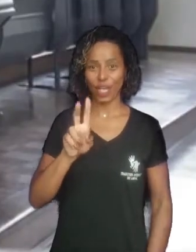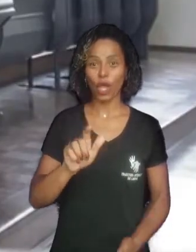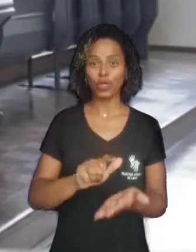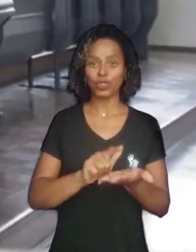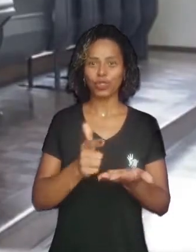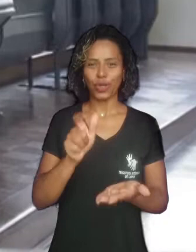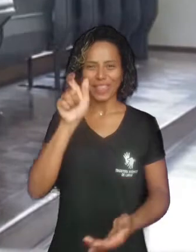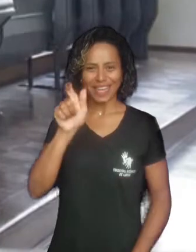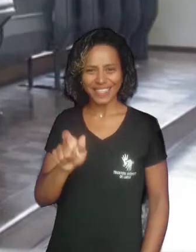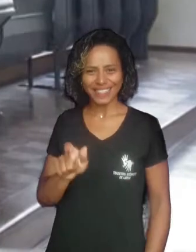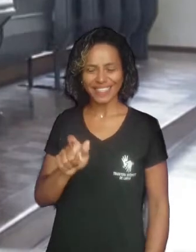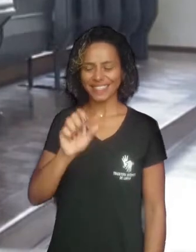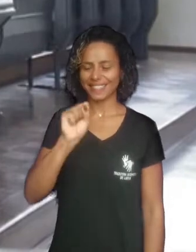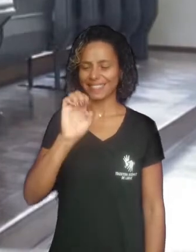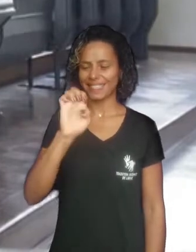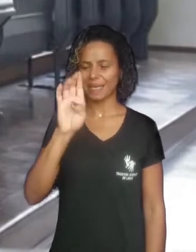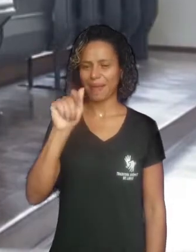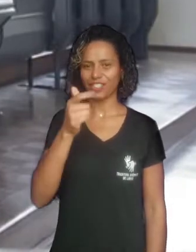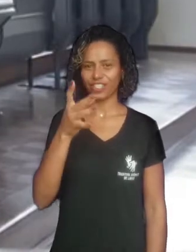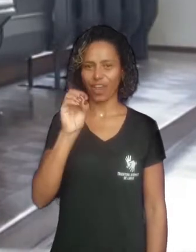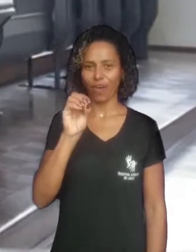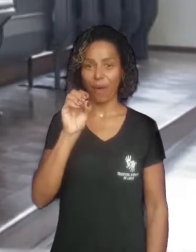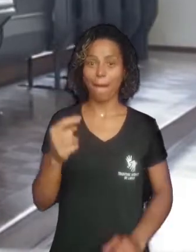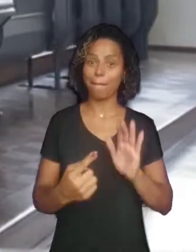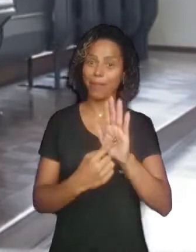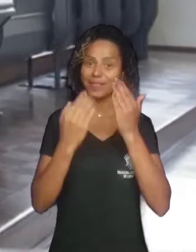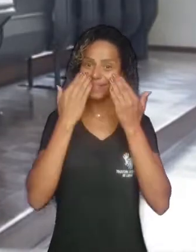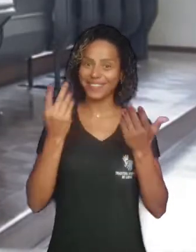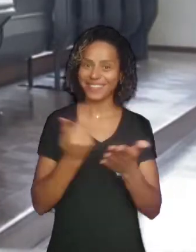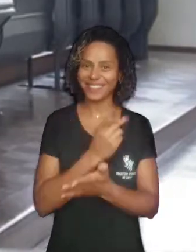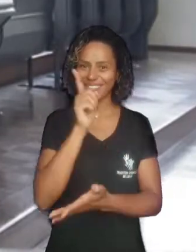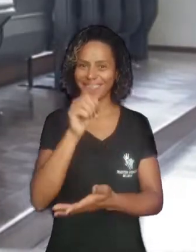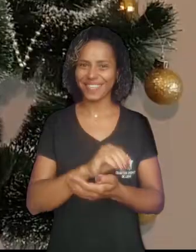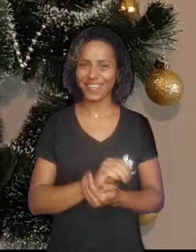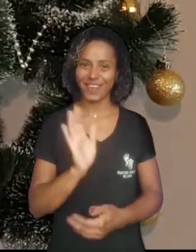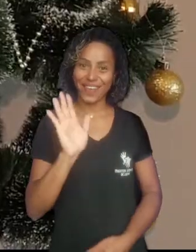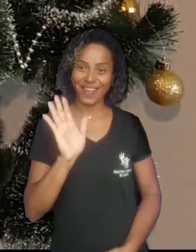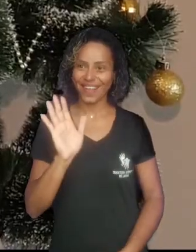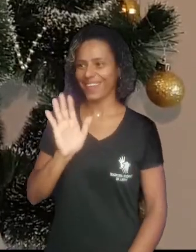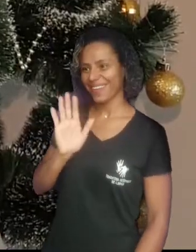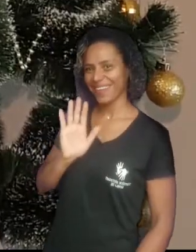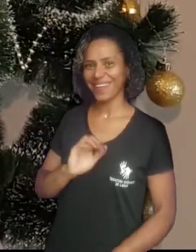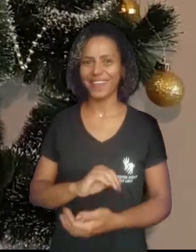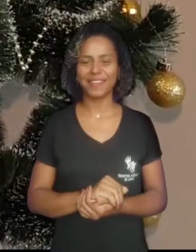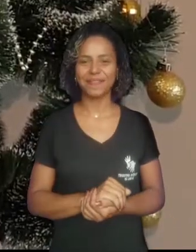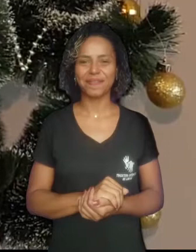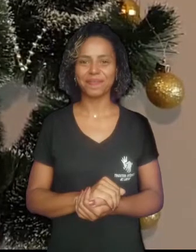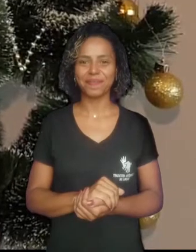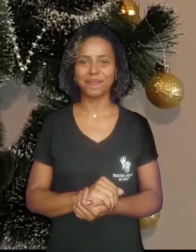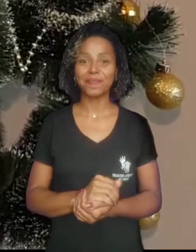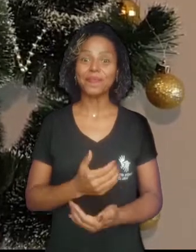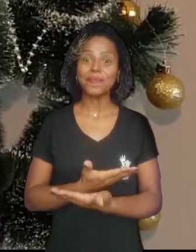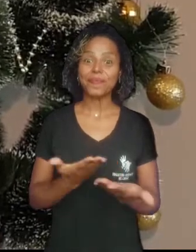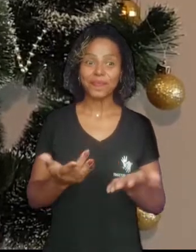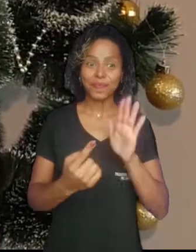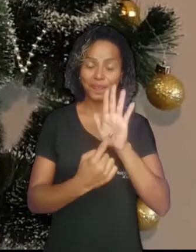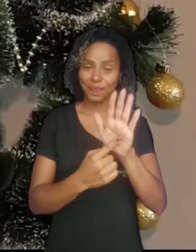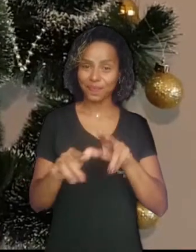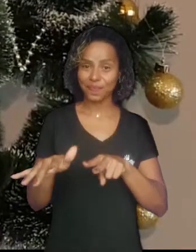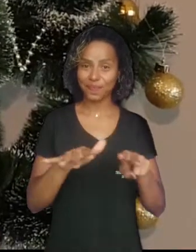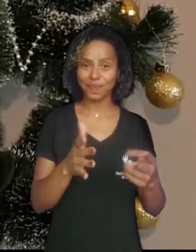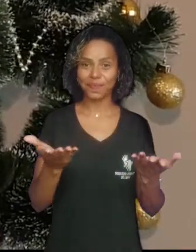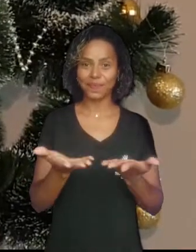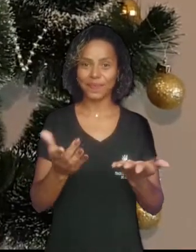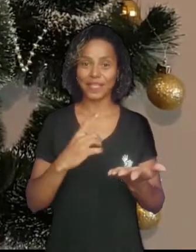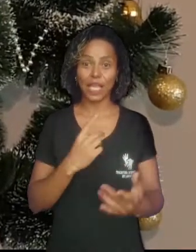com jornalista Sebastião Júnior que traz o destaque de lá olá Sebastião Oi Letícia tudo bem o nosso destaque esta semana